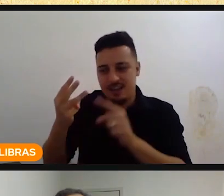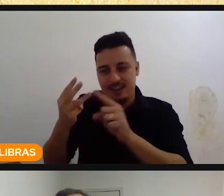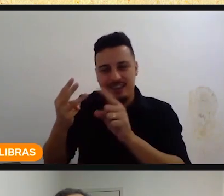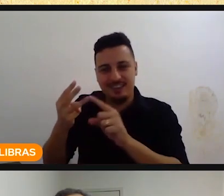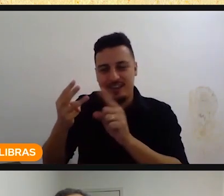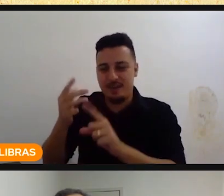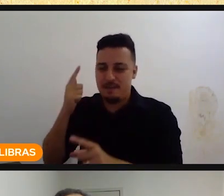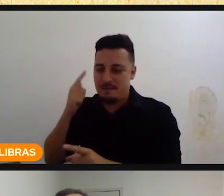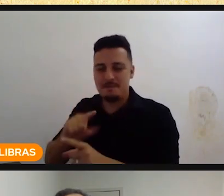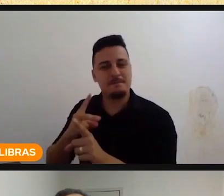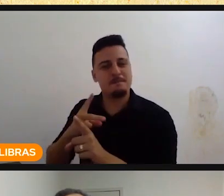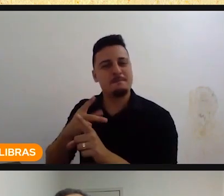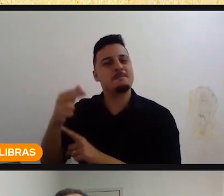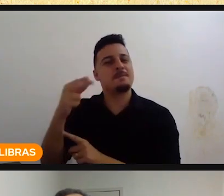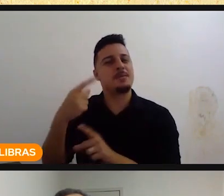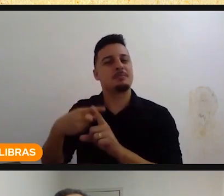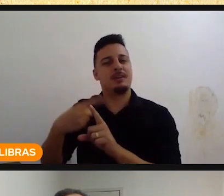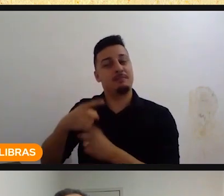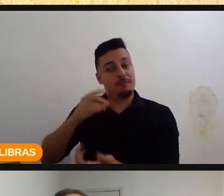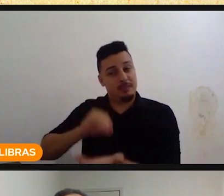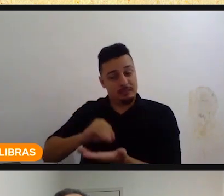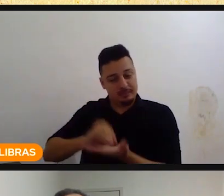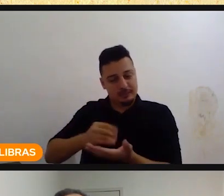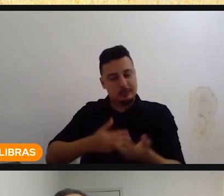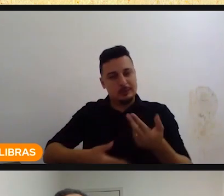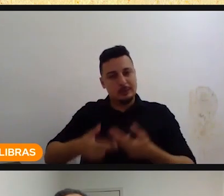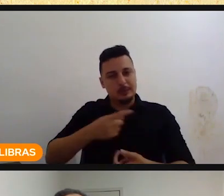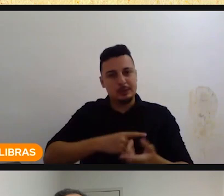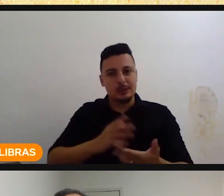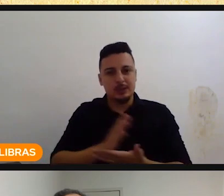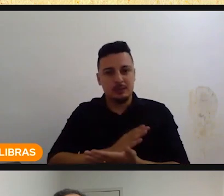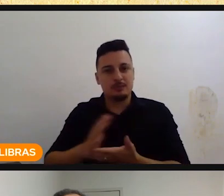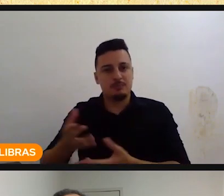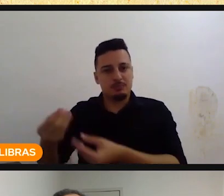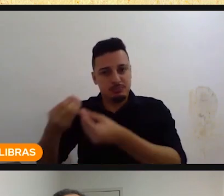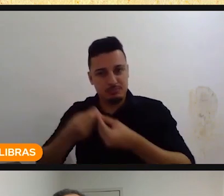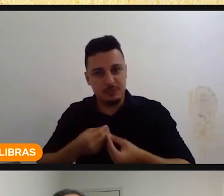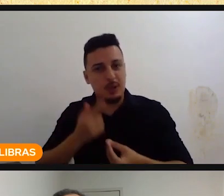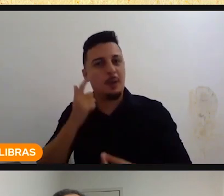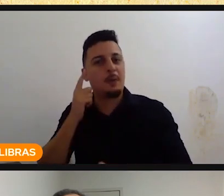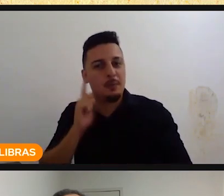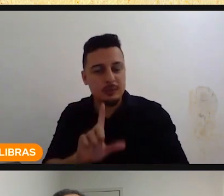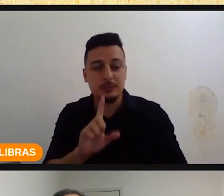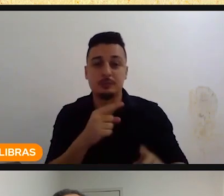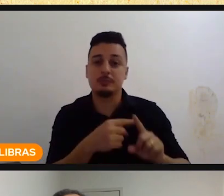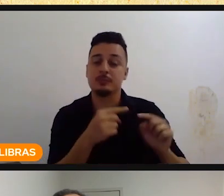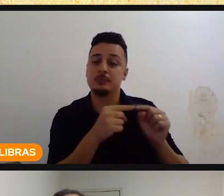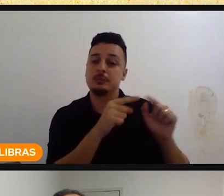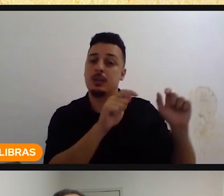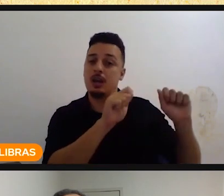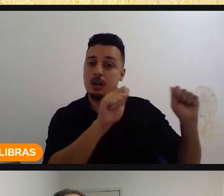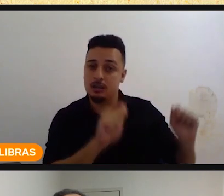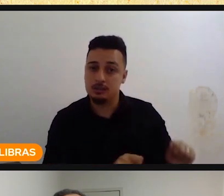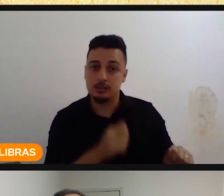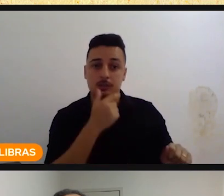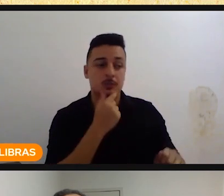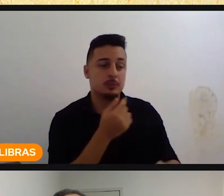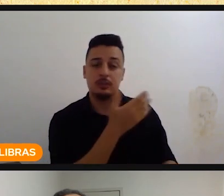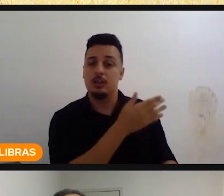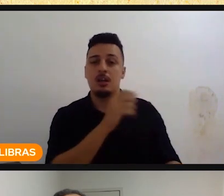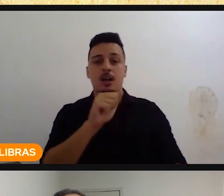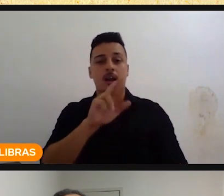complementar o recurso, na verdade, que nos faltava. Vale dizer que era uma linha, de fato, de relevância artística. O trabalho do Marão, ele é um